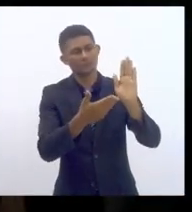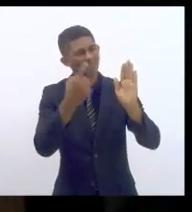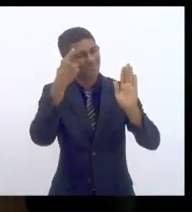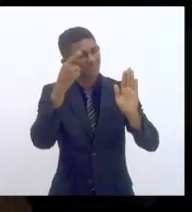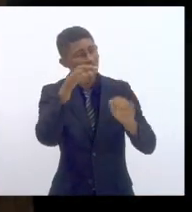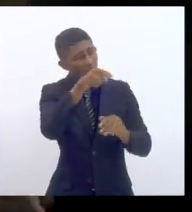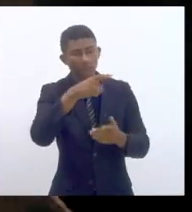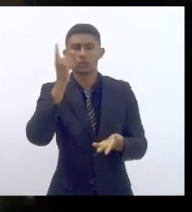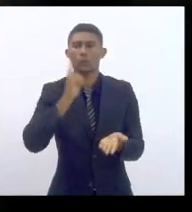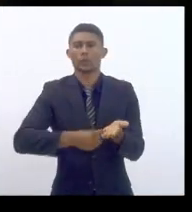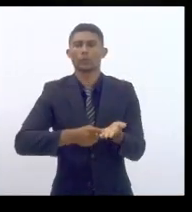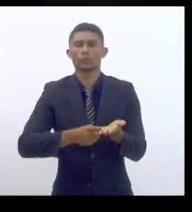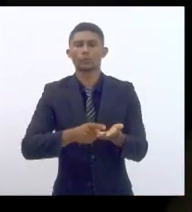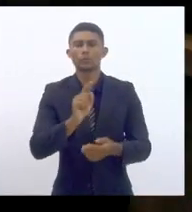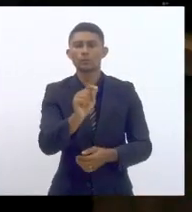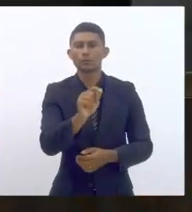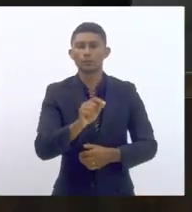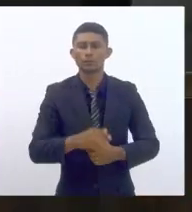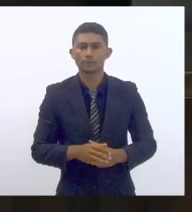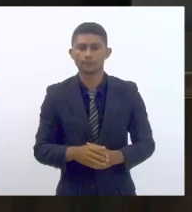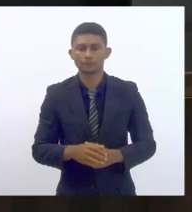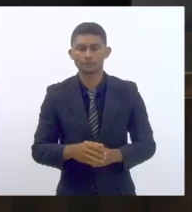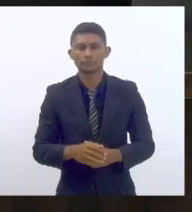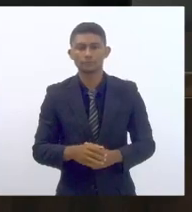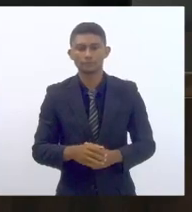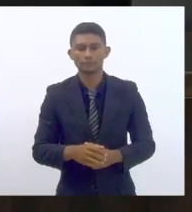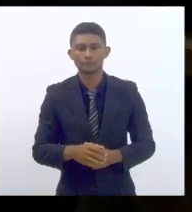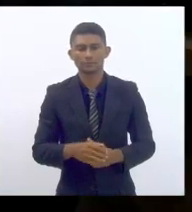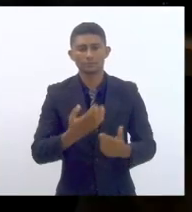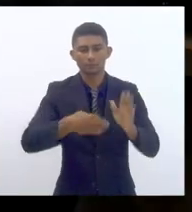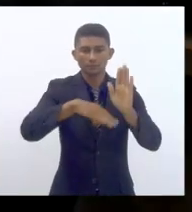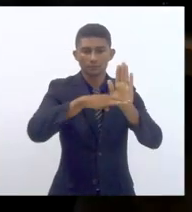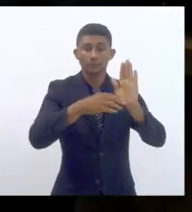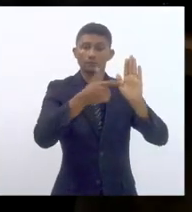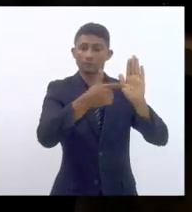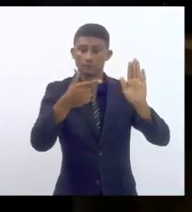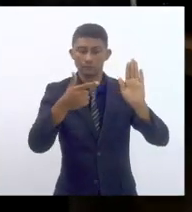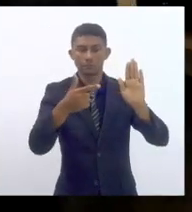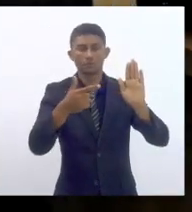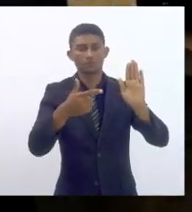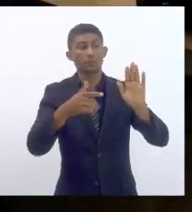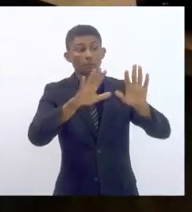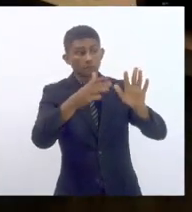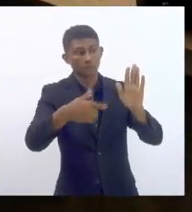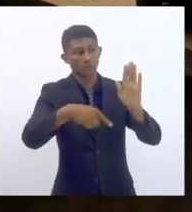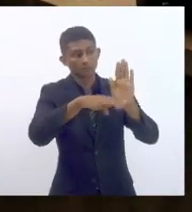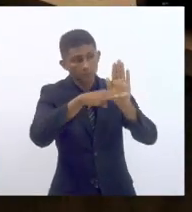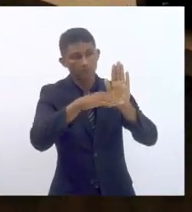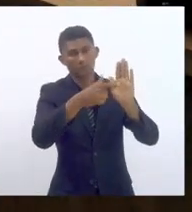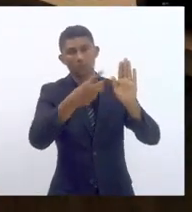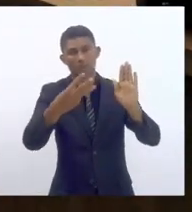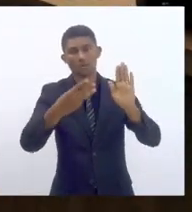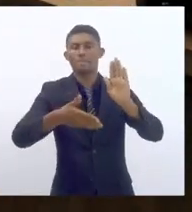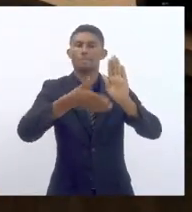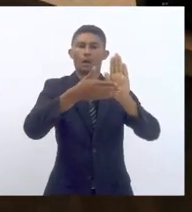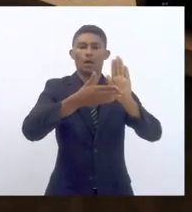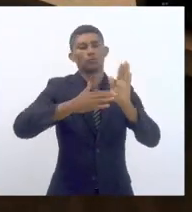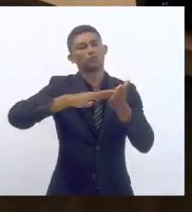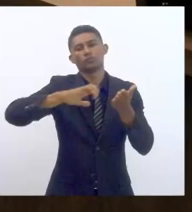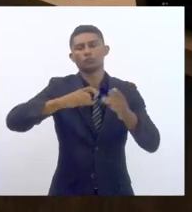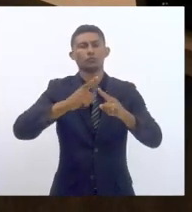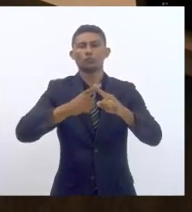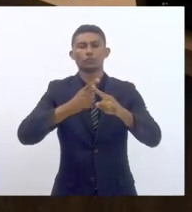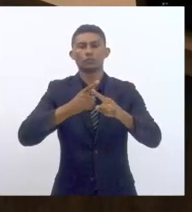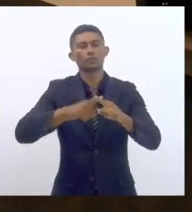combinou exatamente. Retirar o 23 e 22. É, o 23, senhor presidente, é retirar de pauta, por quê? Porque